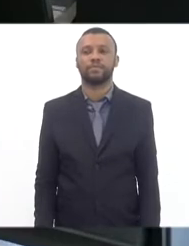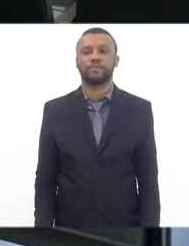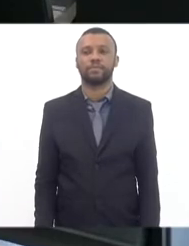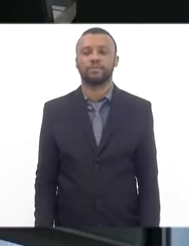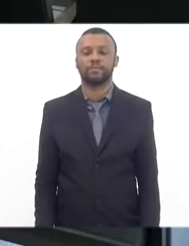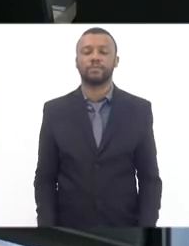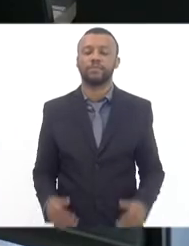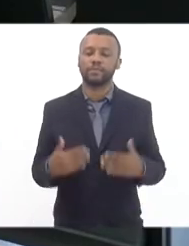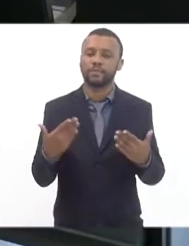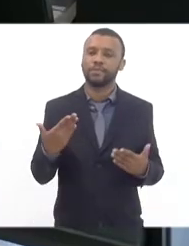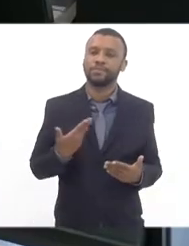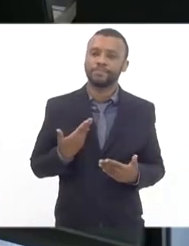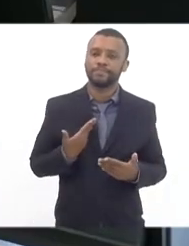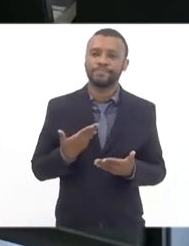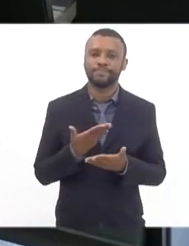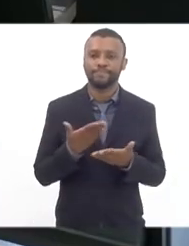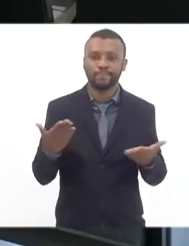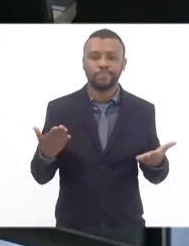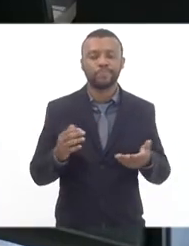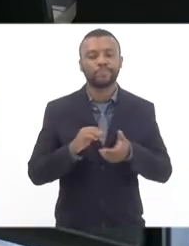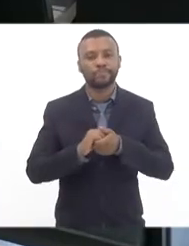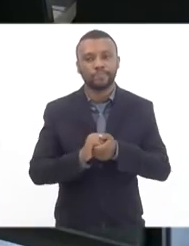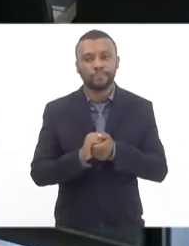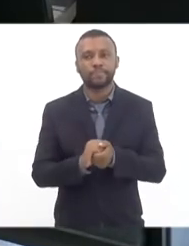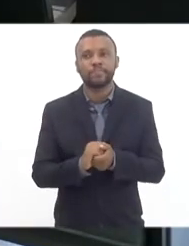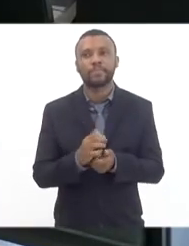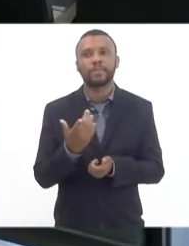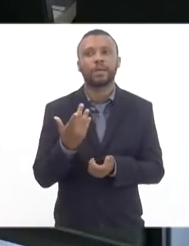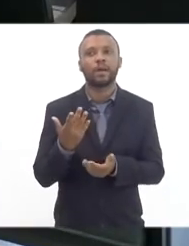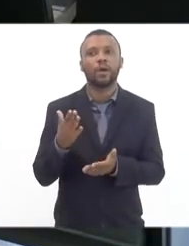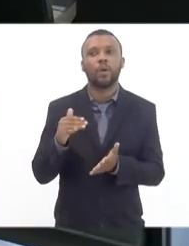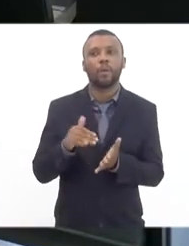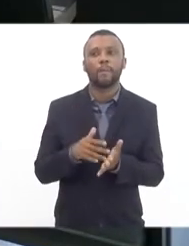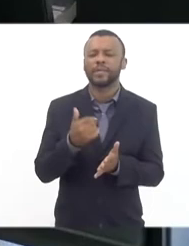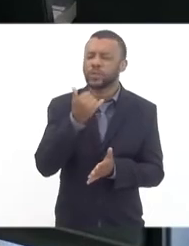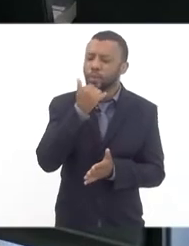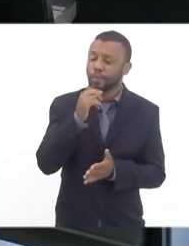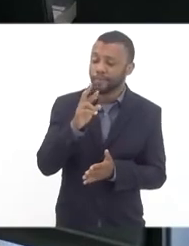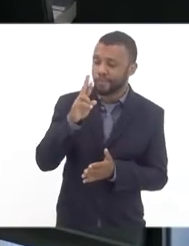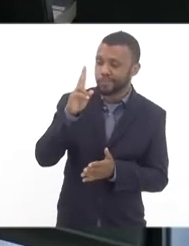Bom, meus amigos, quem queira... Última, desculpa.